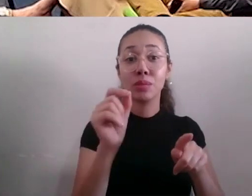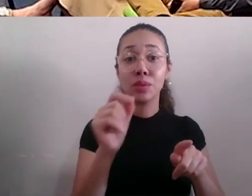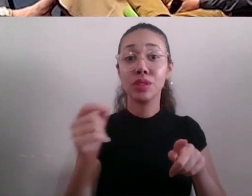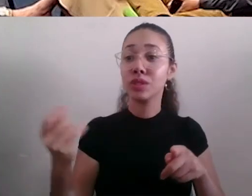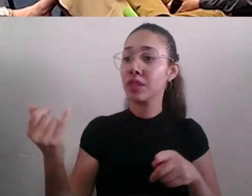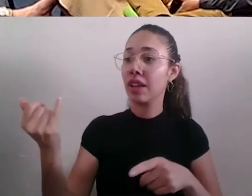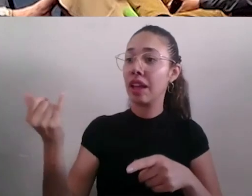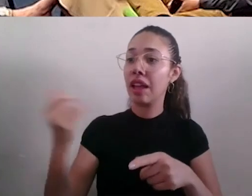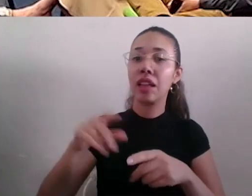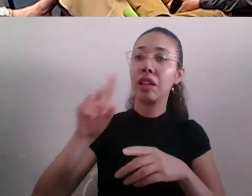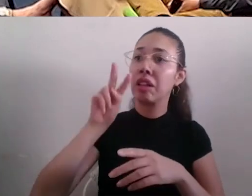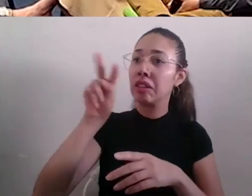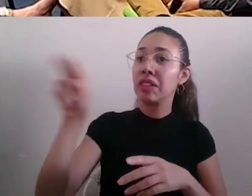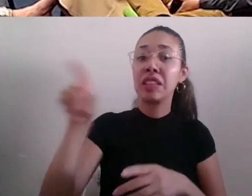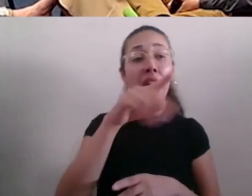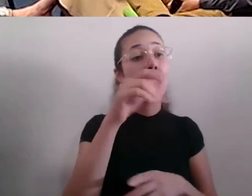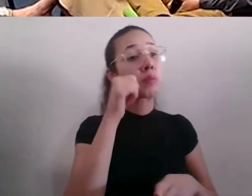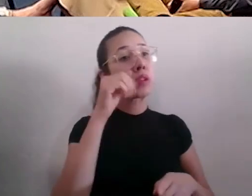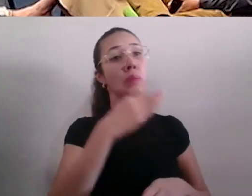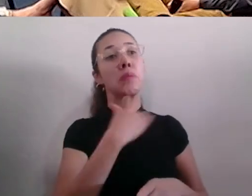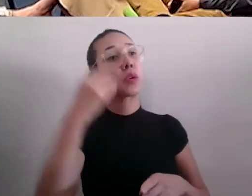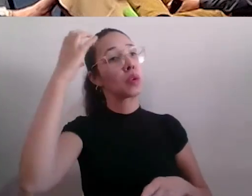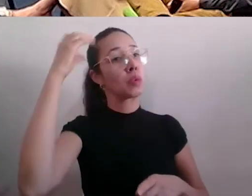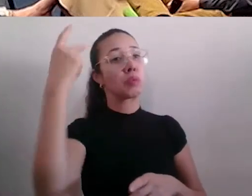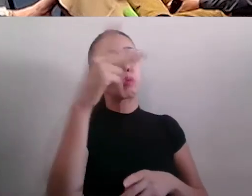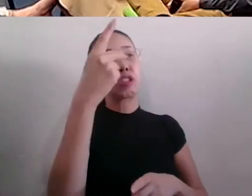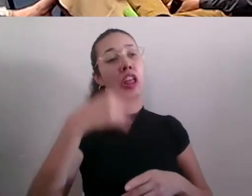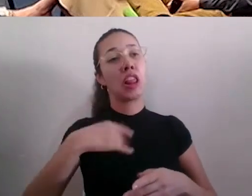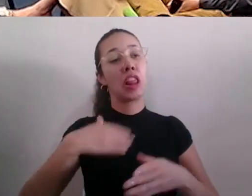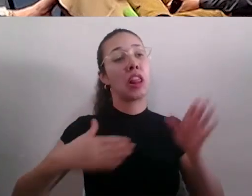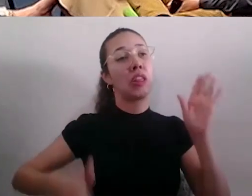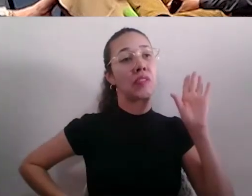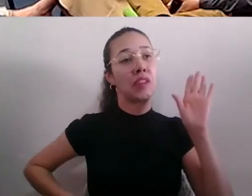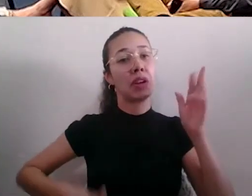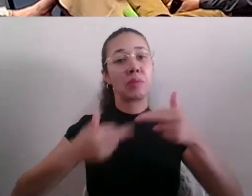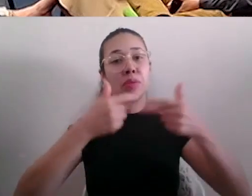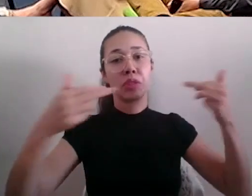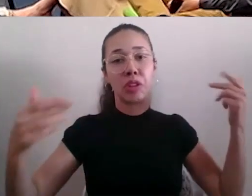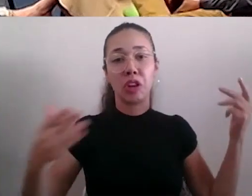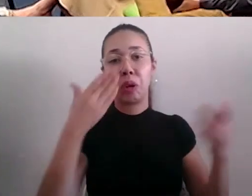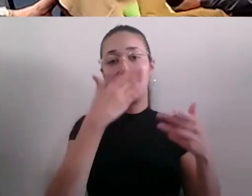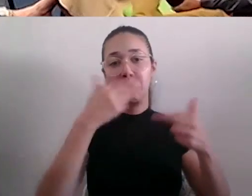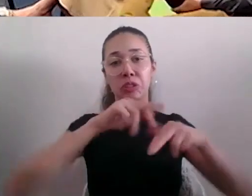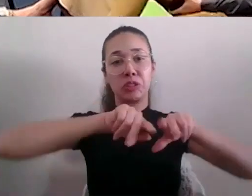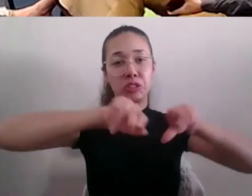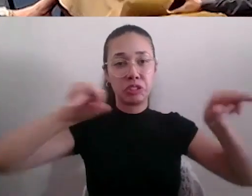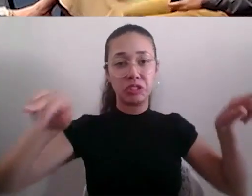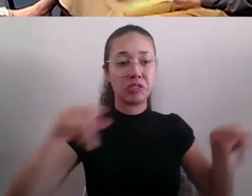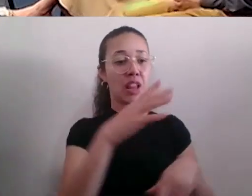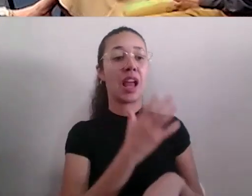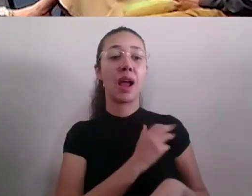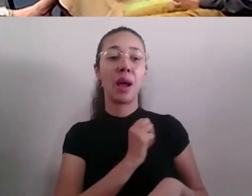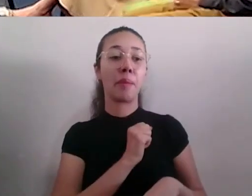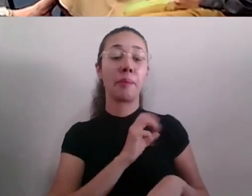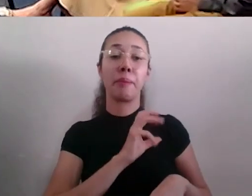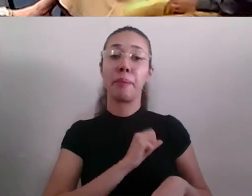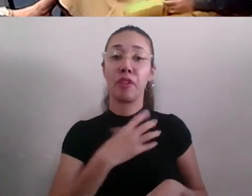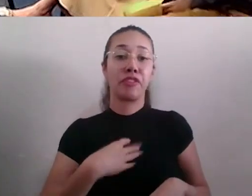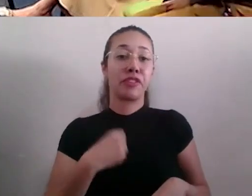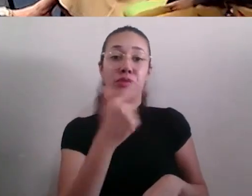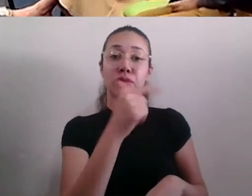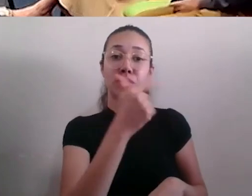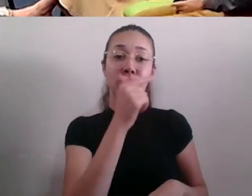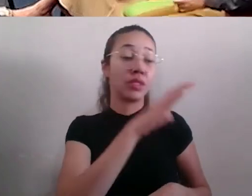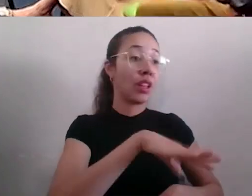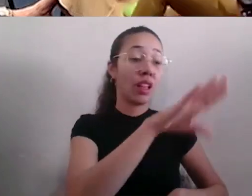vadia, que ela era culpada da própria morte, que absurdo, que ela era uma mãe desnaturada, que ela não amava os filhos. Isso acabou com a família, isso destruiu a família. Então, tem que